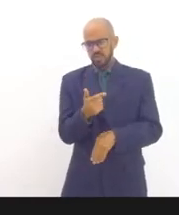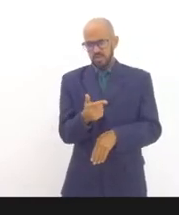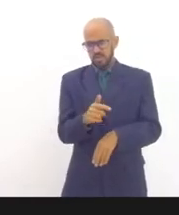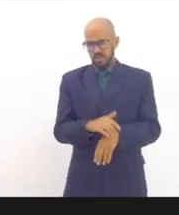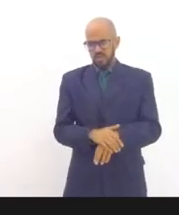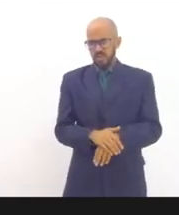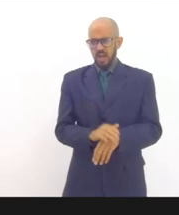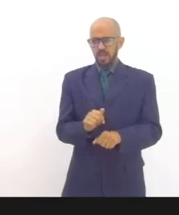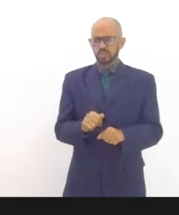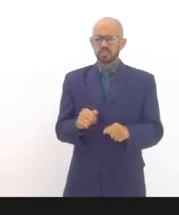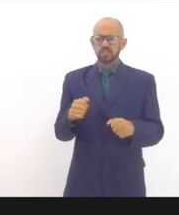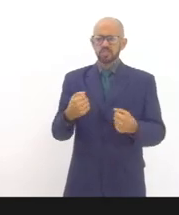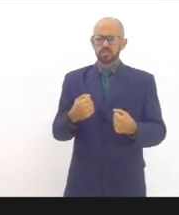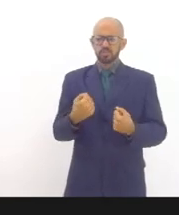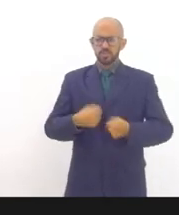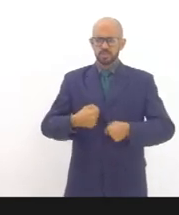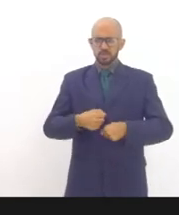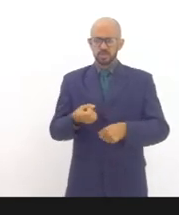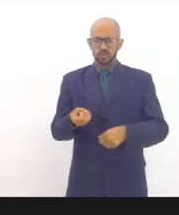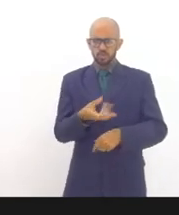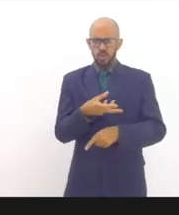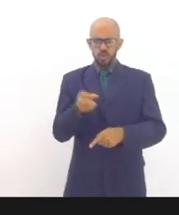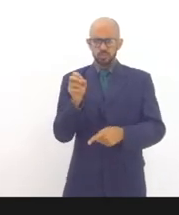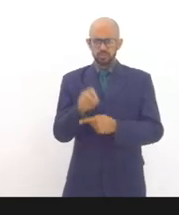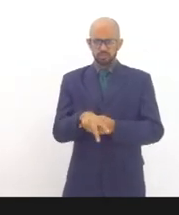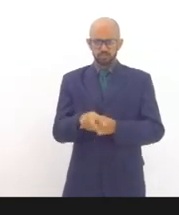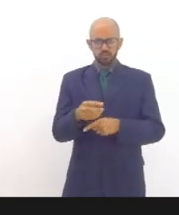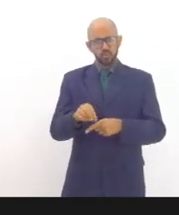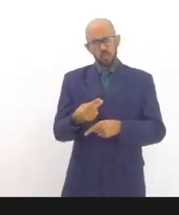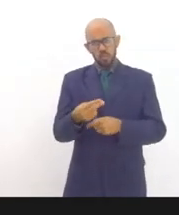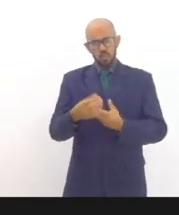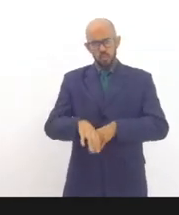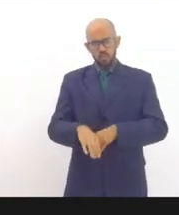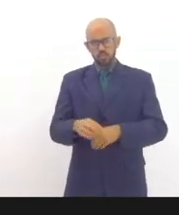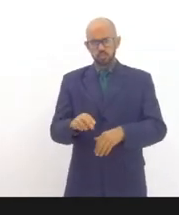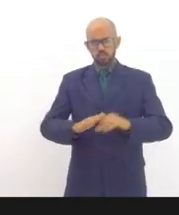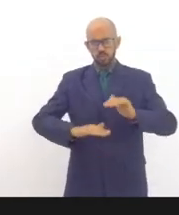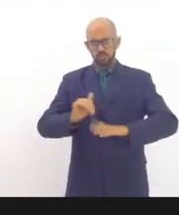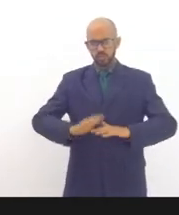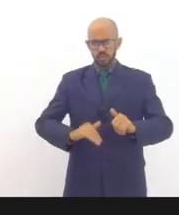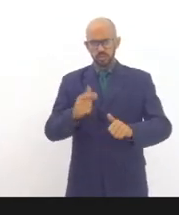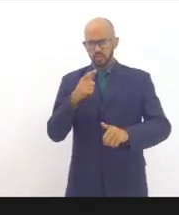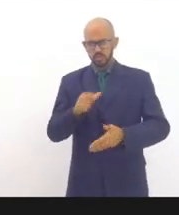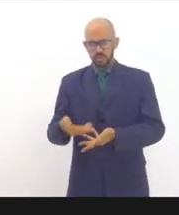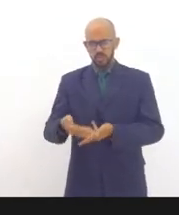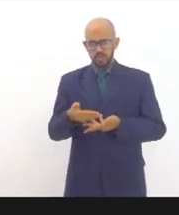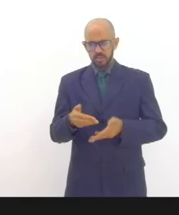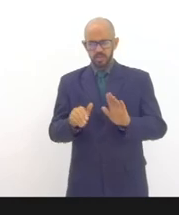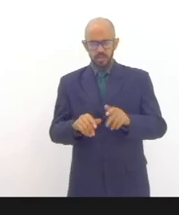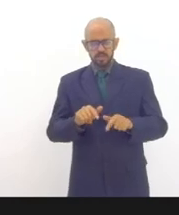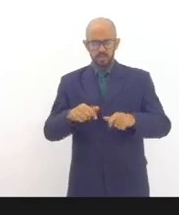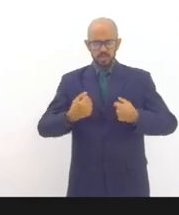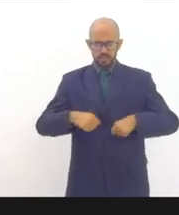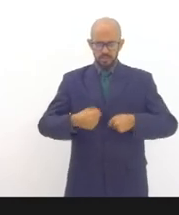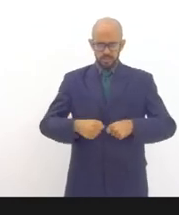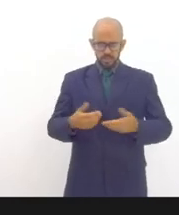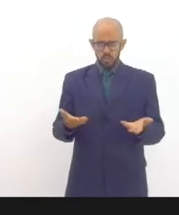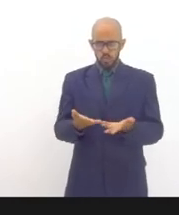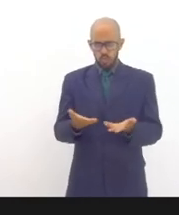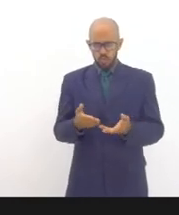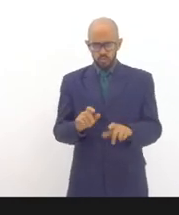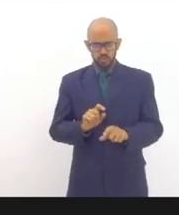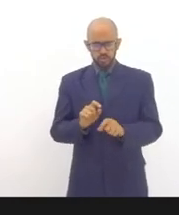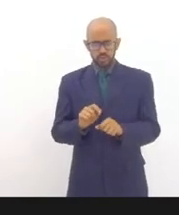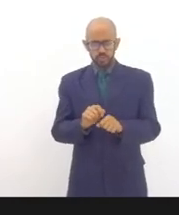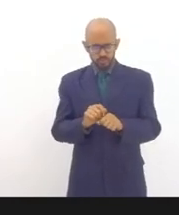obstáculos, principalmente para novas contratações ou concursos de profissionais que possam atender essas propostas. Hoje, dentro dessa